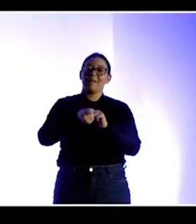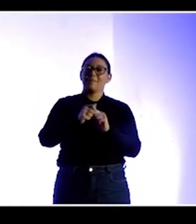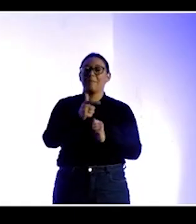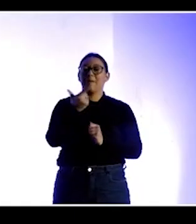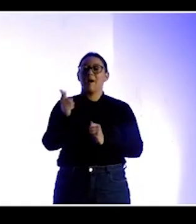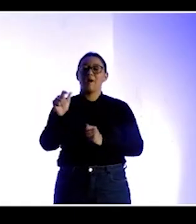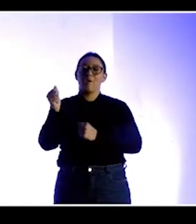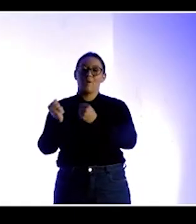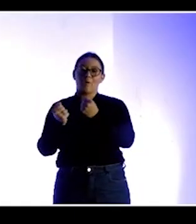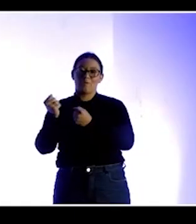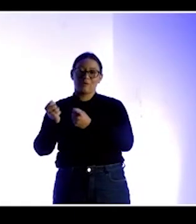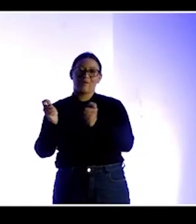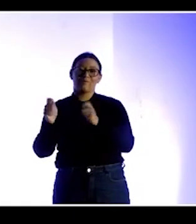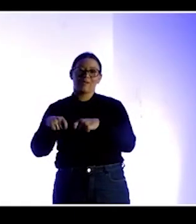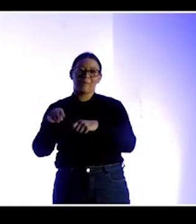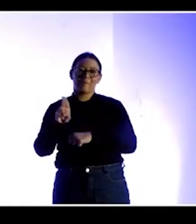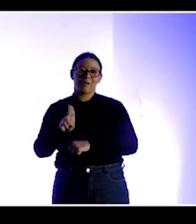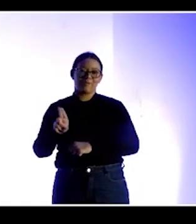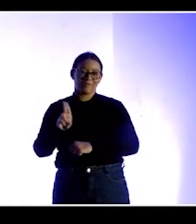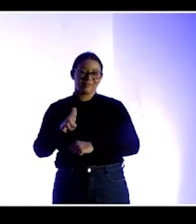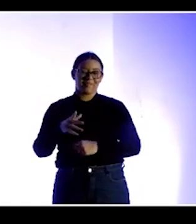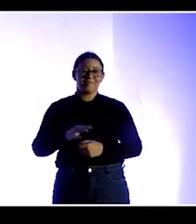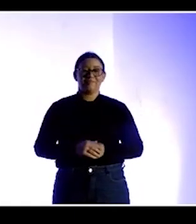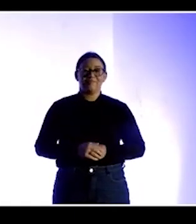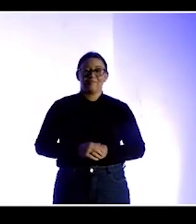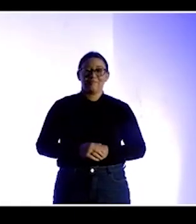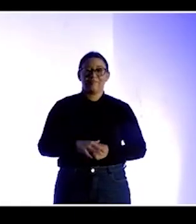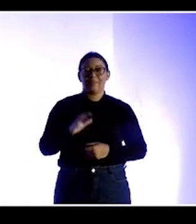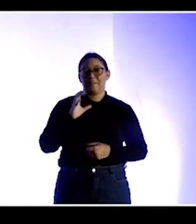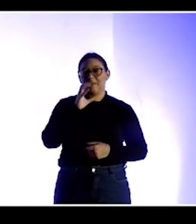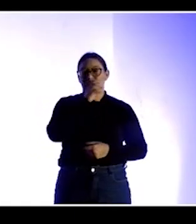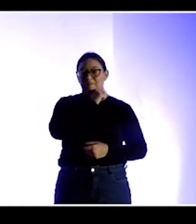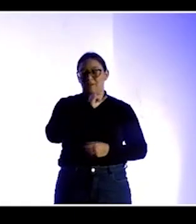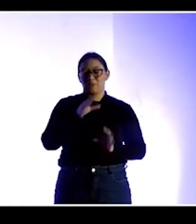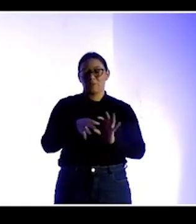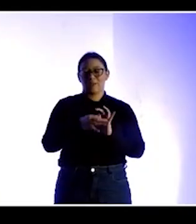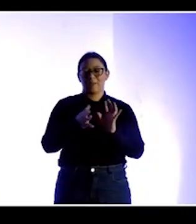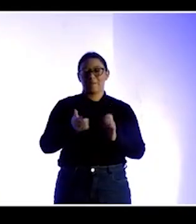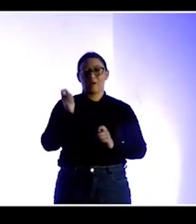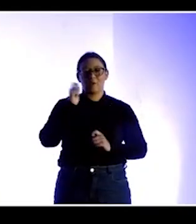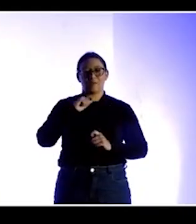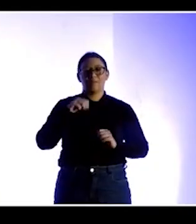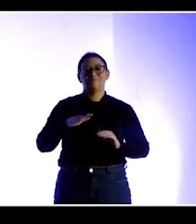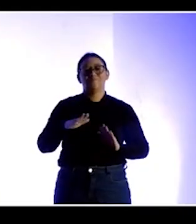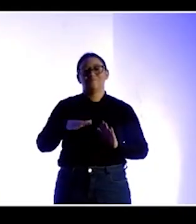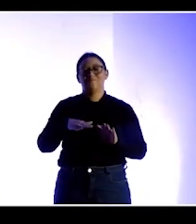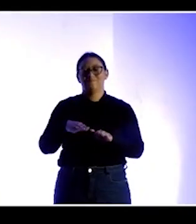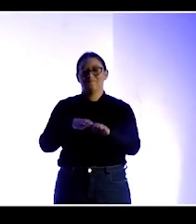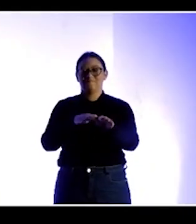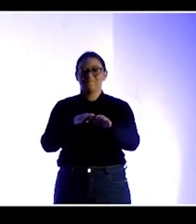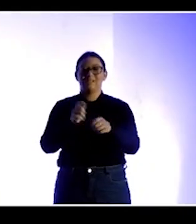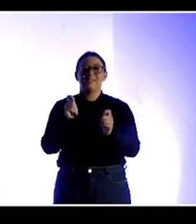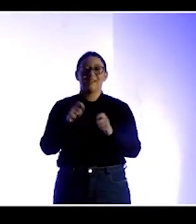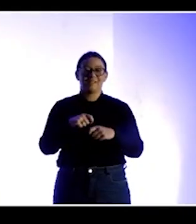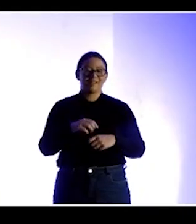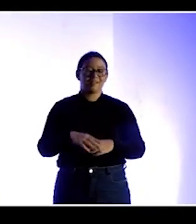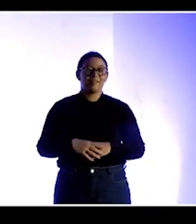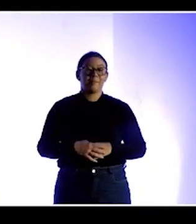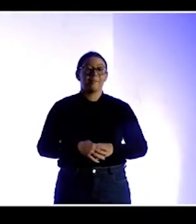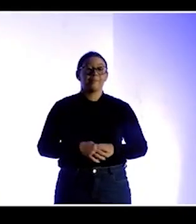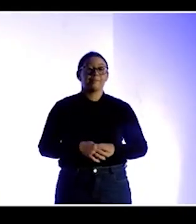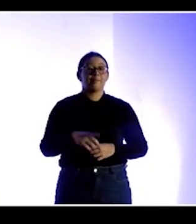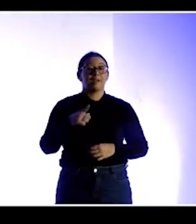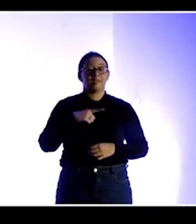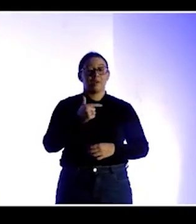isso eu viabilizo a recarga rápida em beira de estrada. Hidrogênio verde é uma nova forma de armazenar